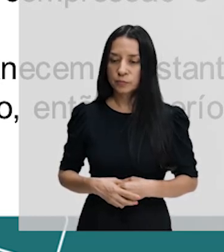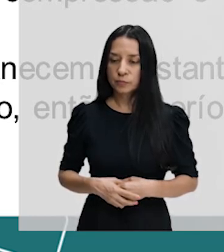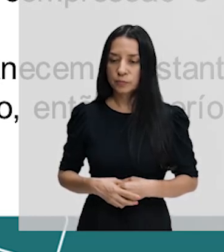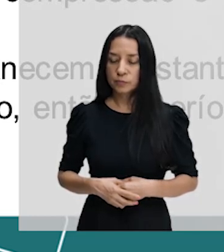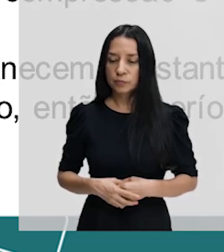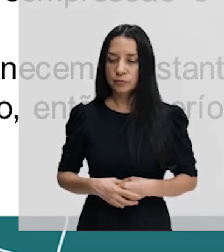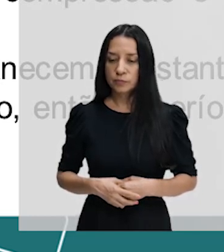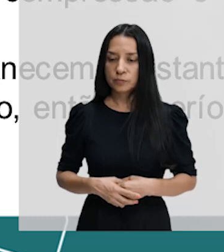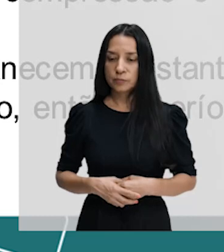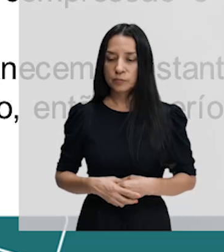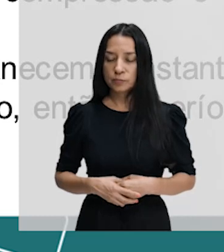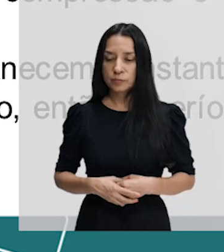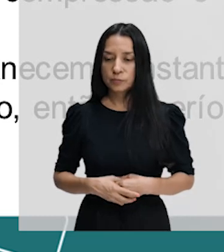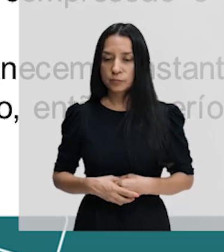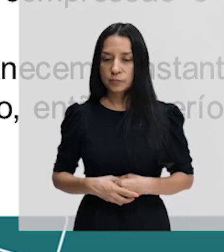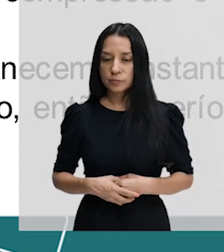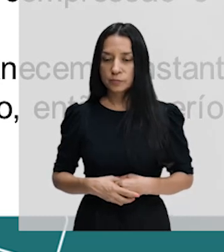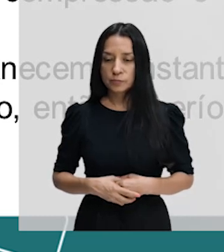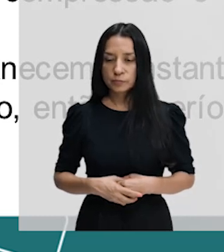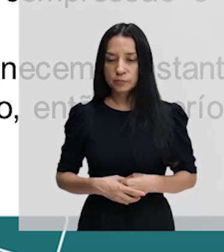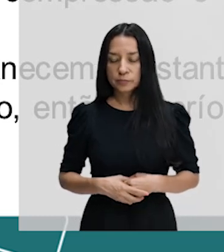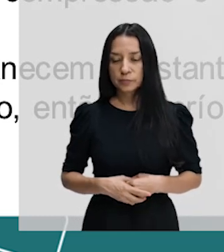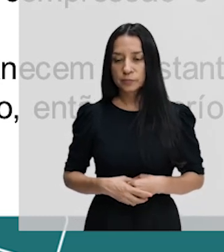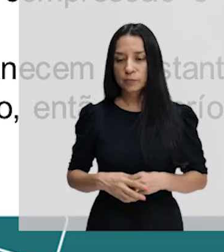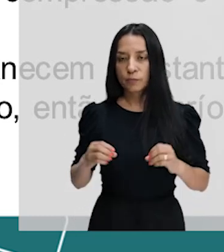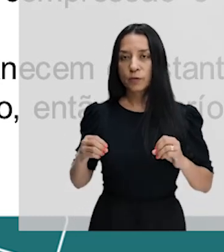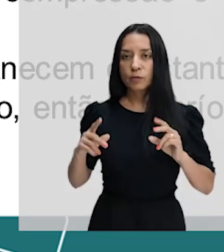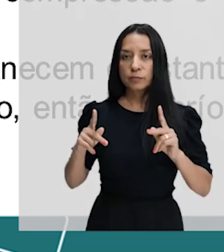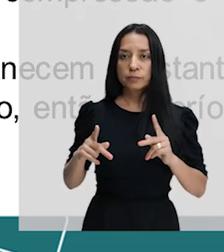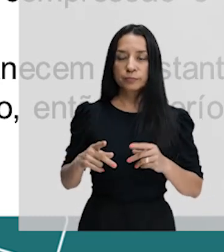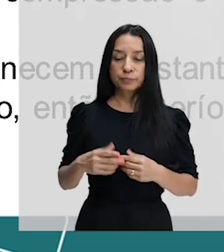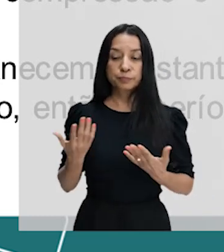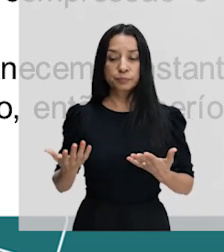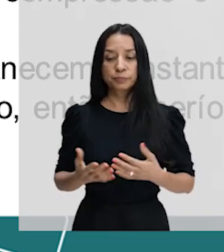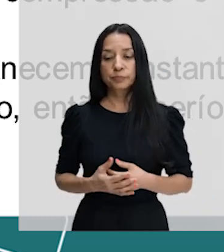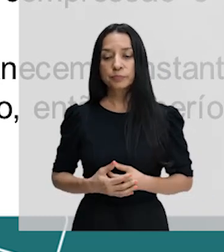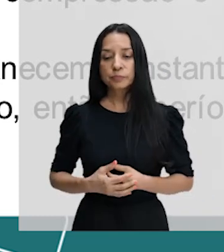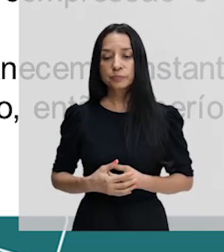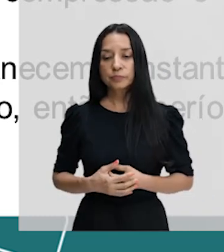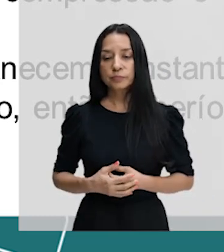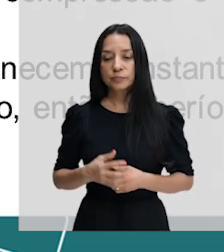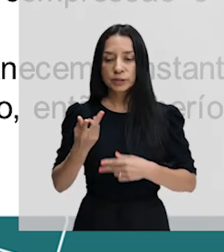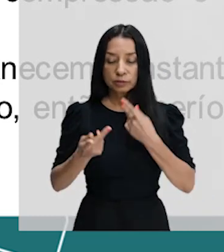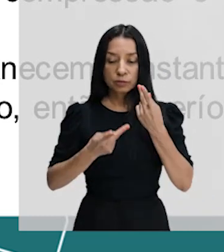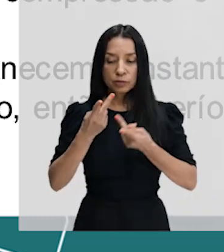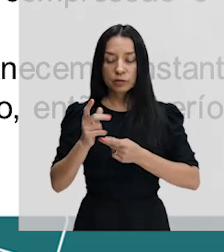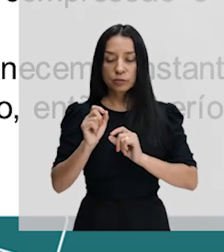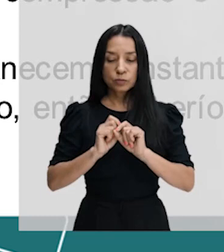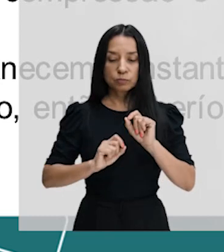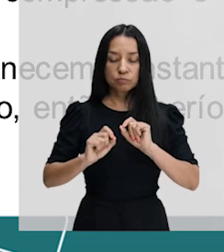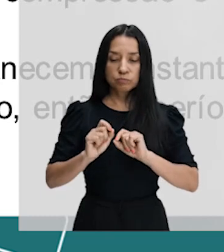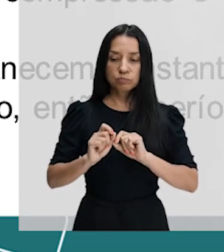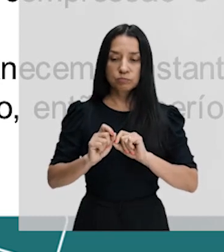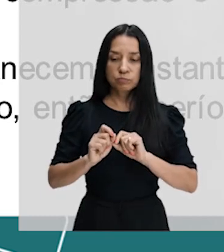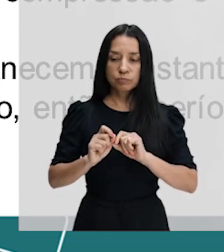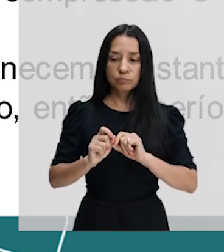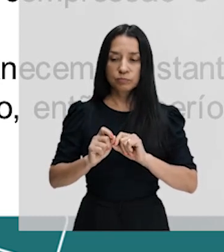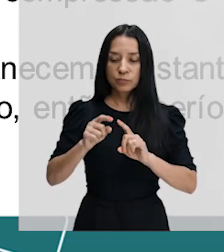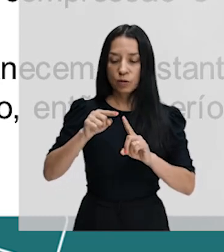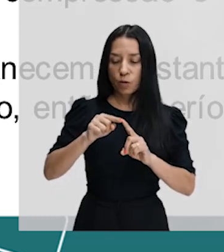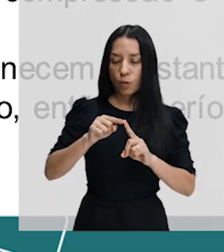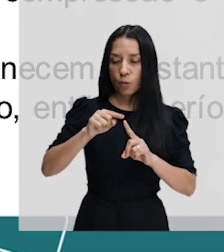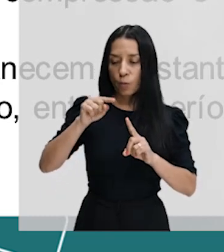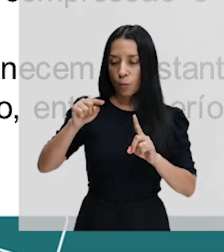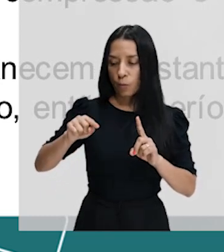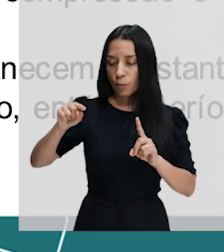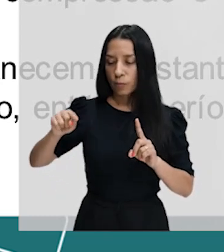regiões de rarefação Tá ok então é o seguinte então ele tá dizendo que uma onda sonora